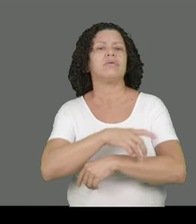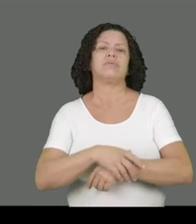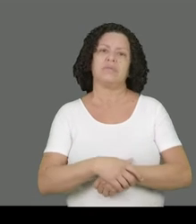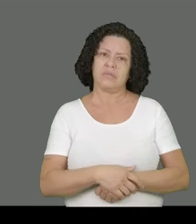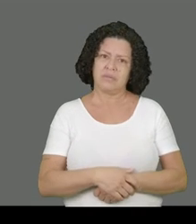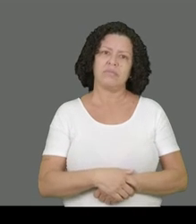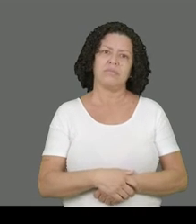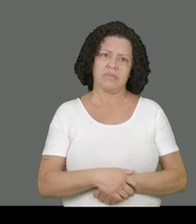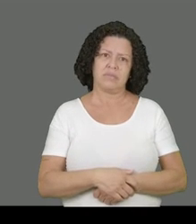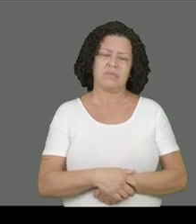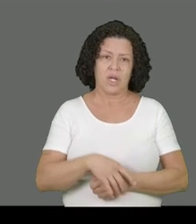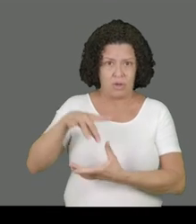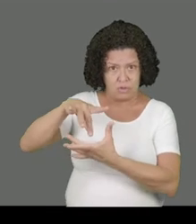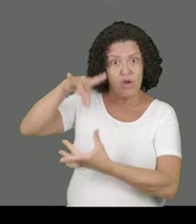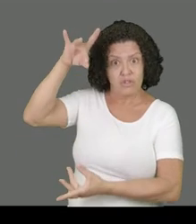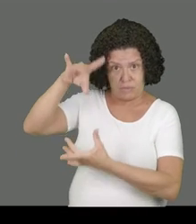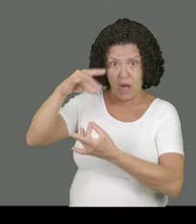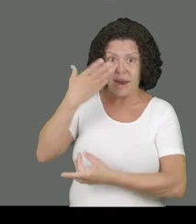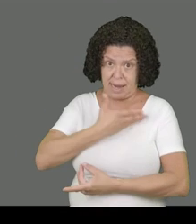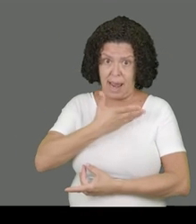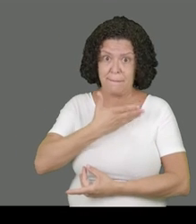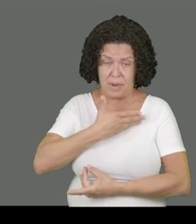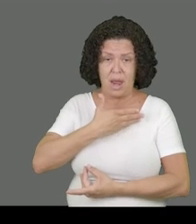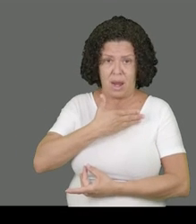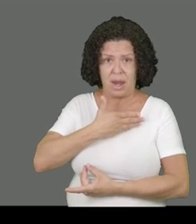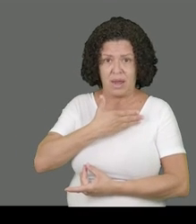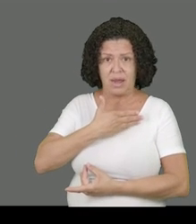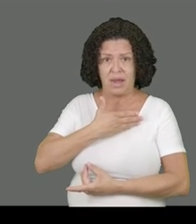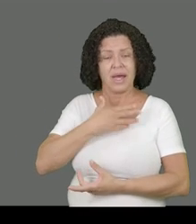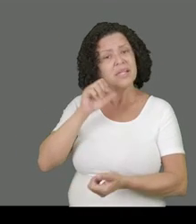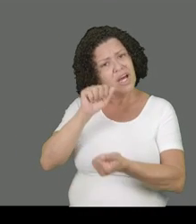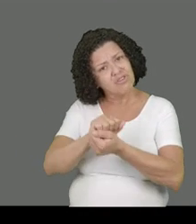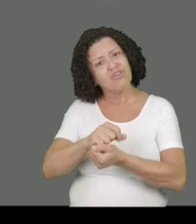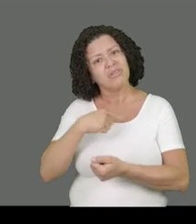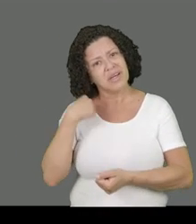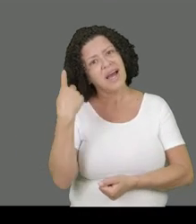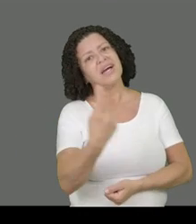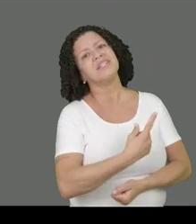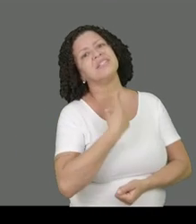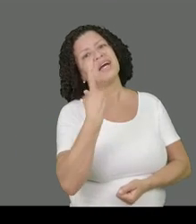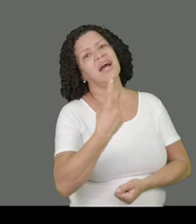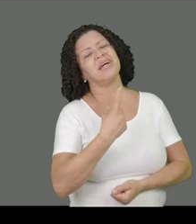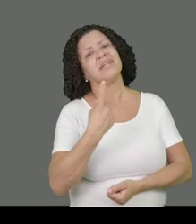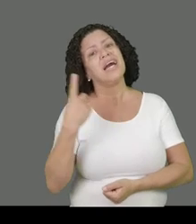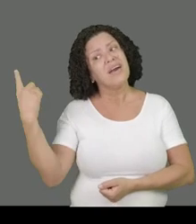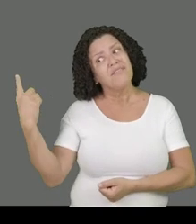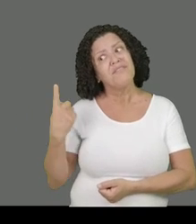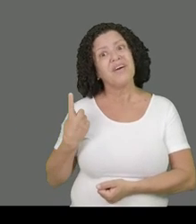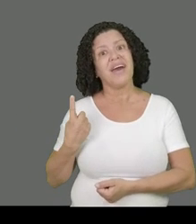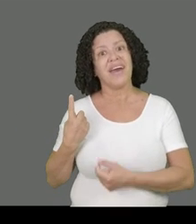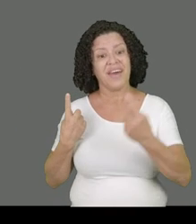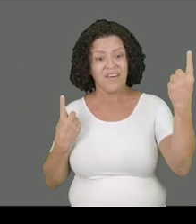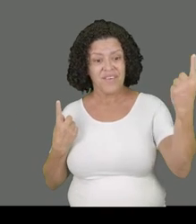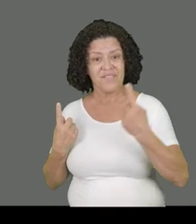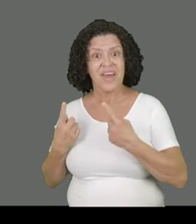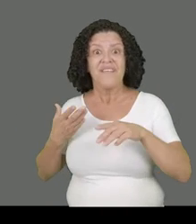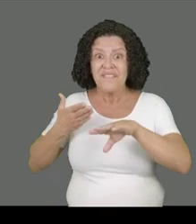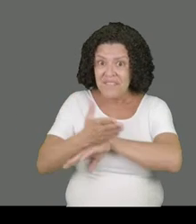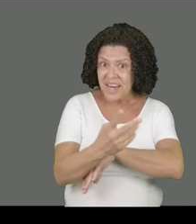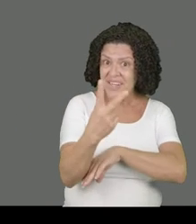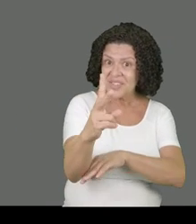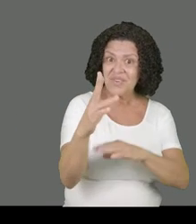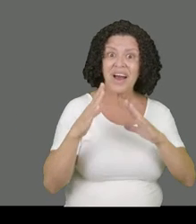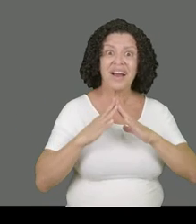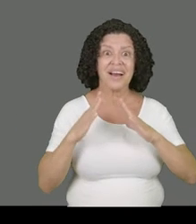difíceis. Eles estão, os espíritos amigos, os benfeitores estão conosco, eles estão vindo até nós, eles vêm